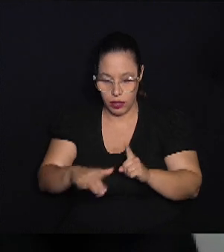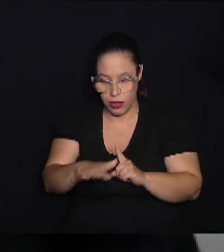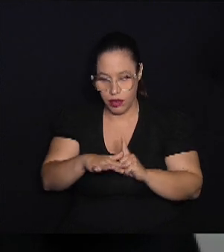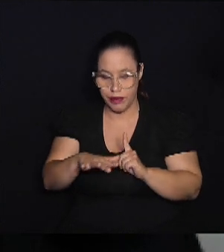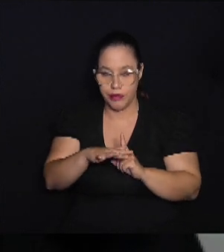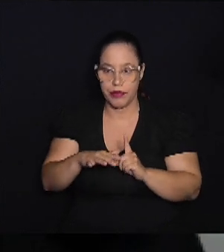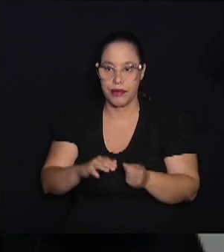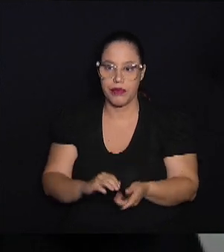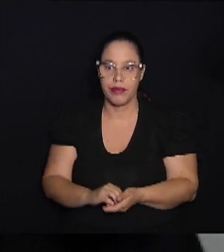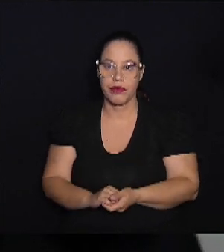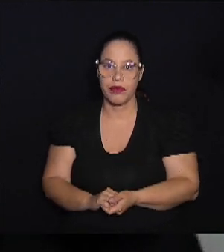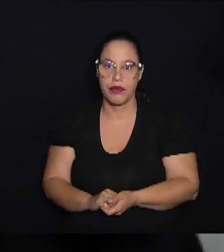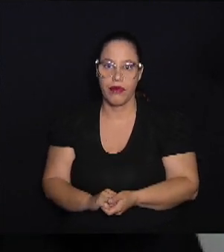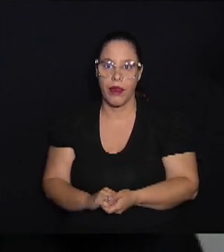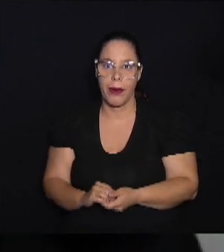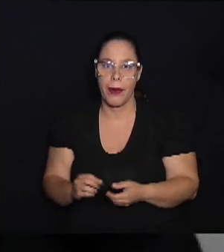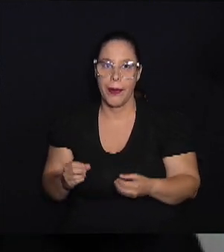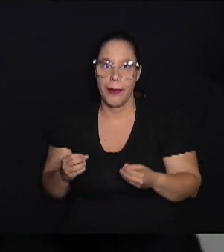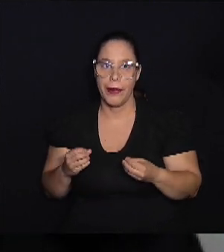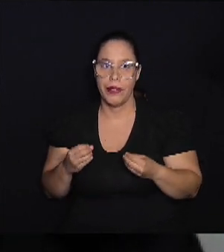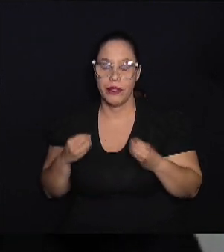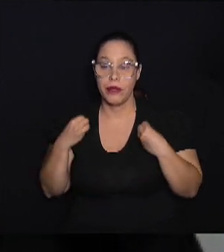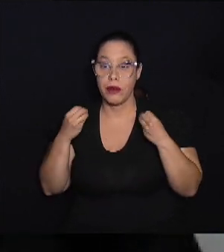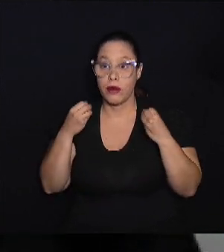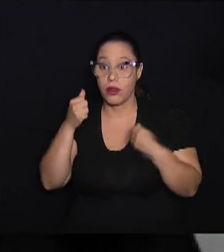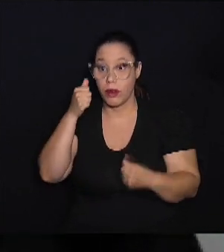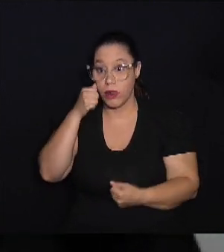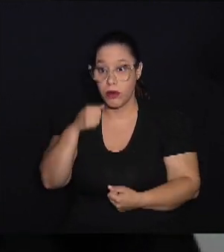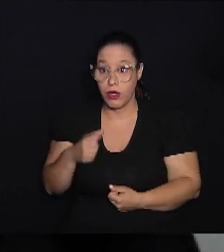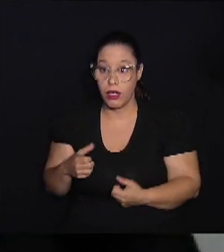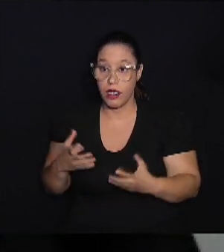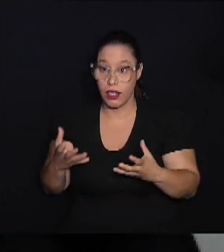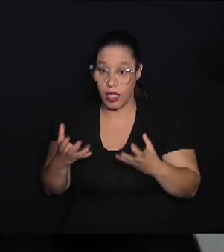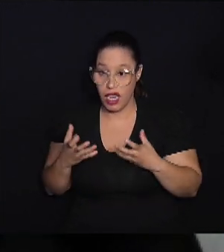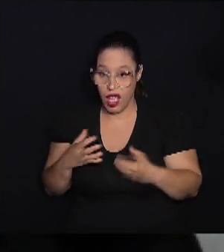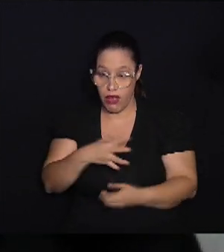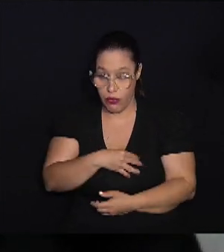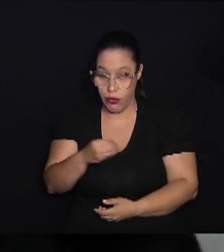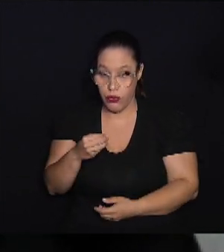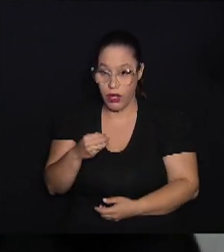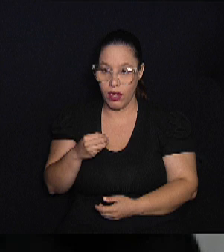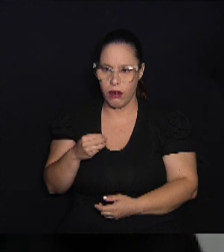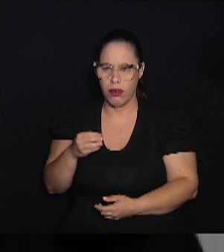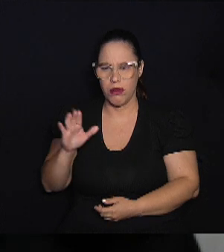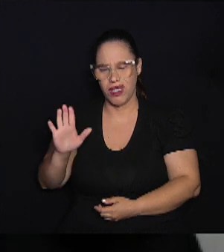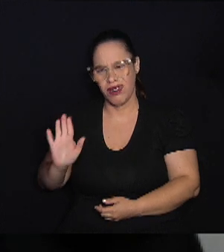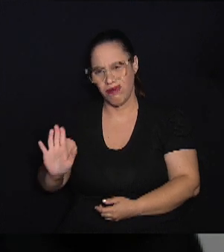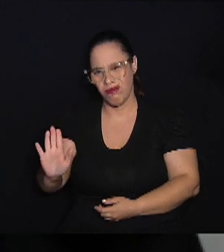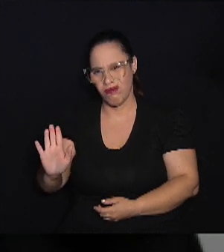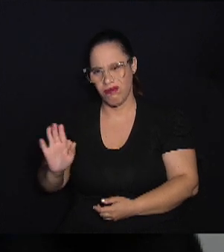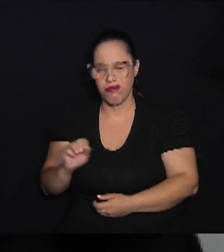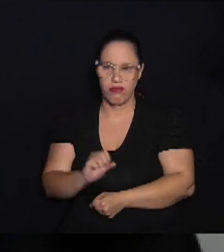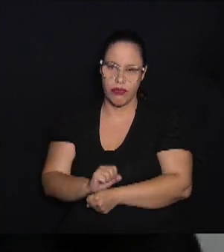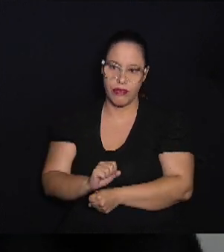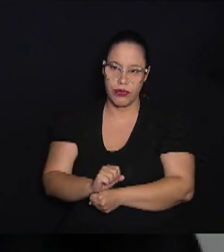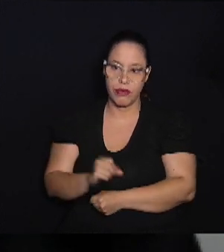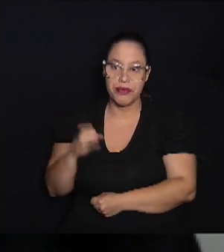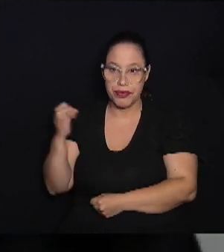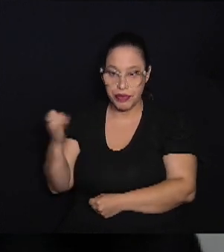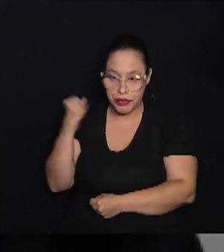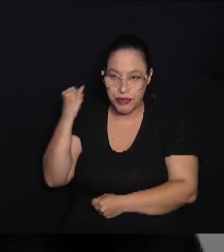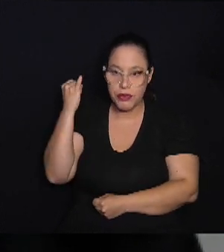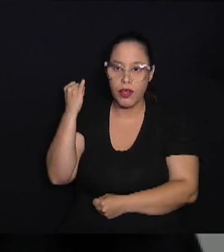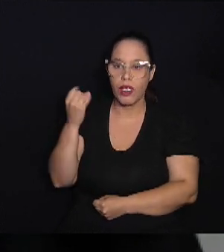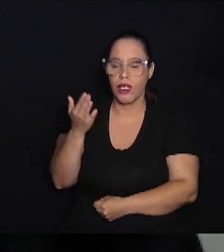país. Então, como as mulheres estão decidindo ter filho mais tarde, é muito importante que elas adotem